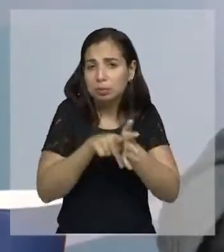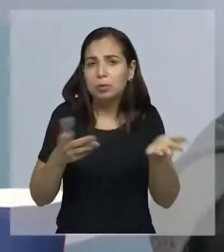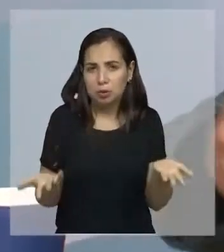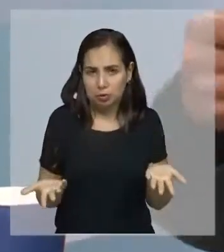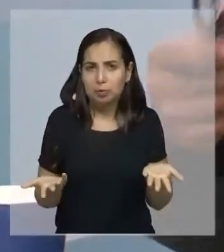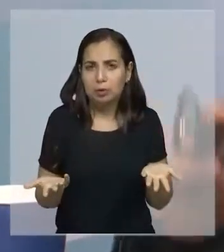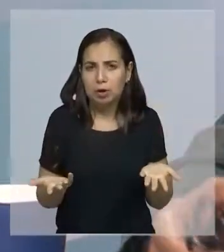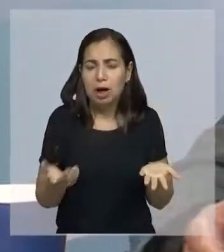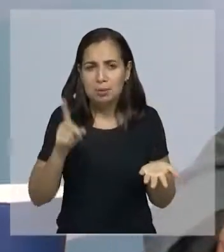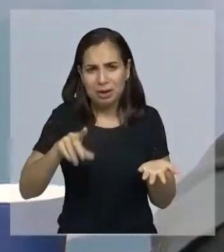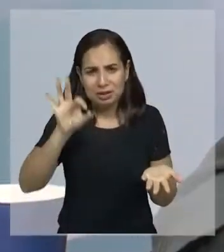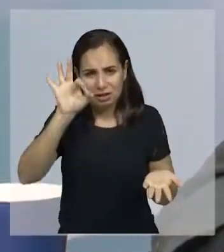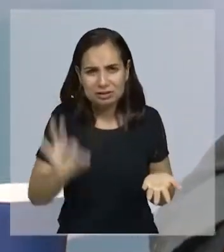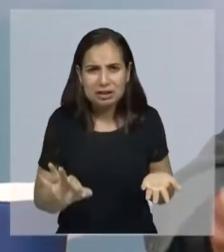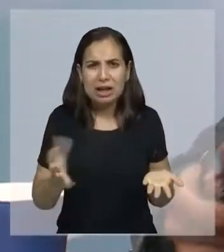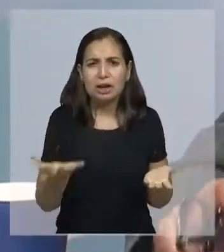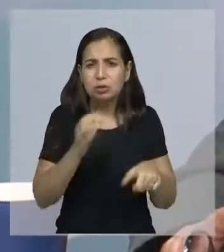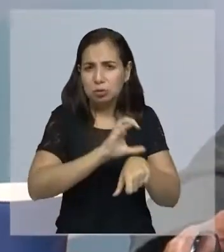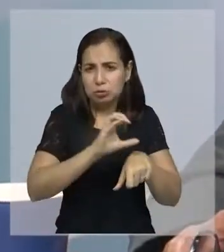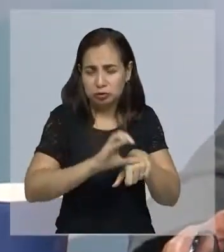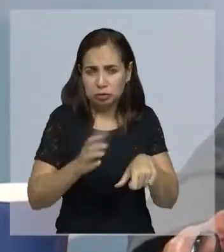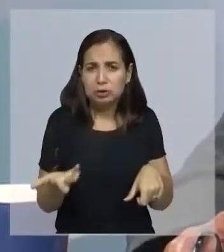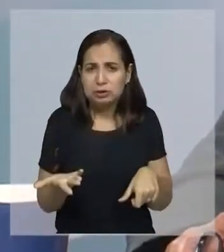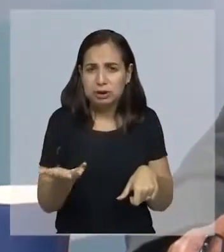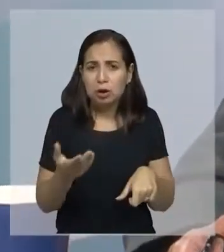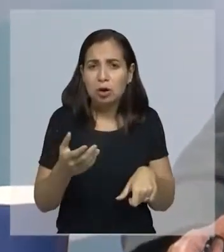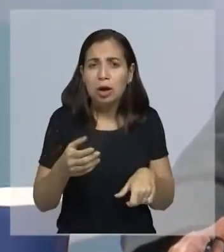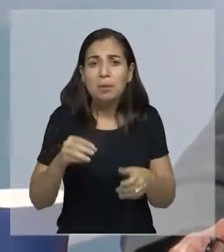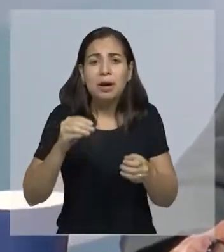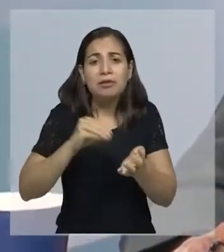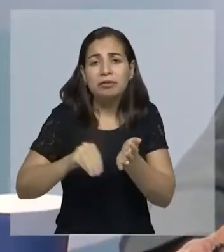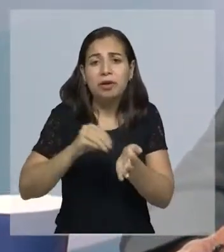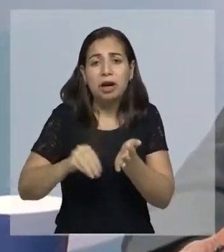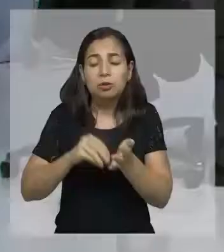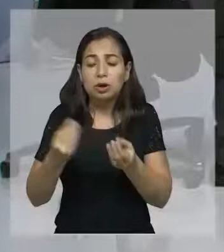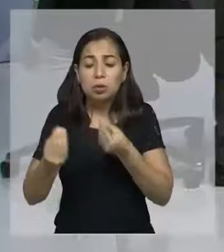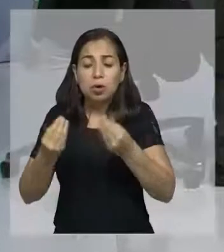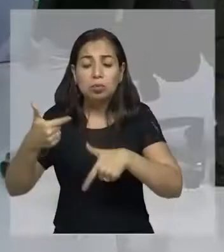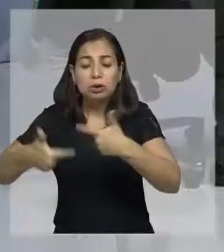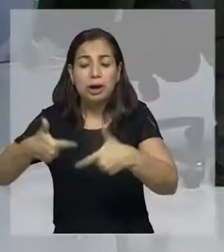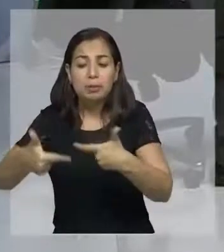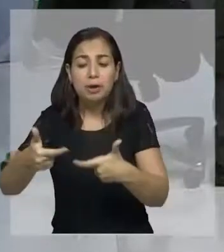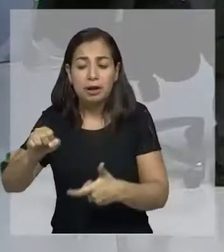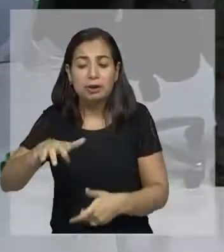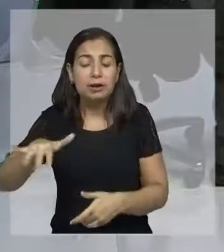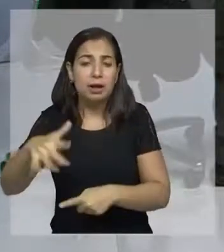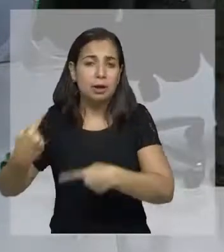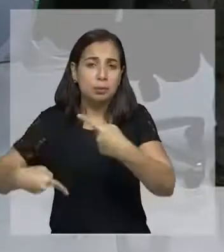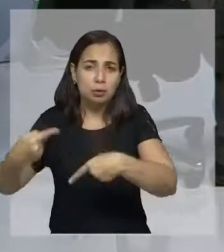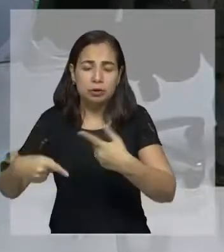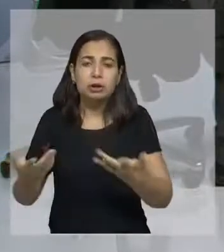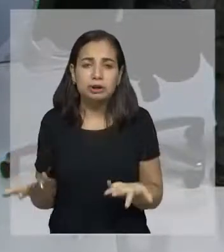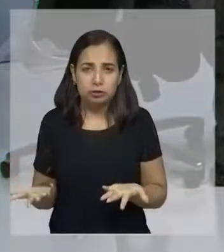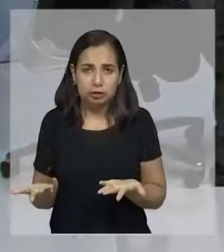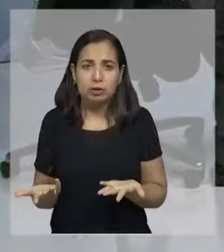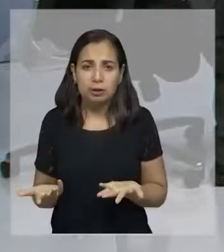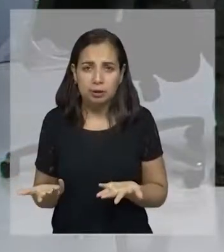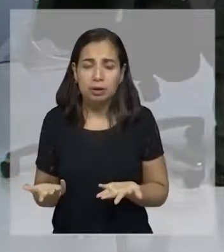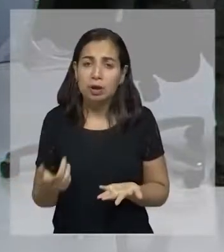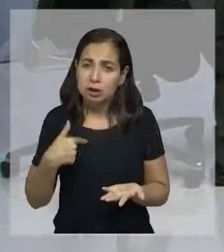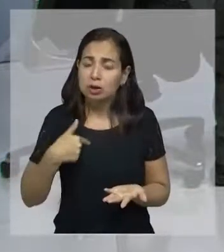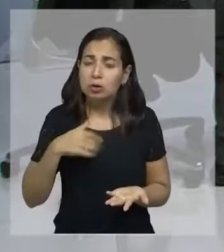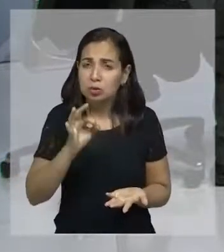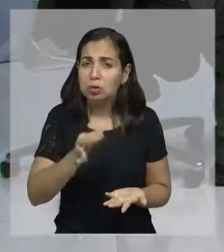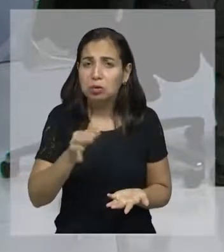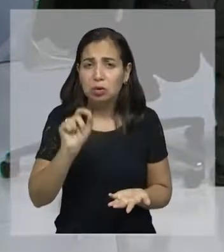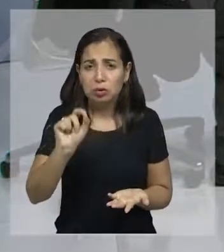acerto de uma Constituição com prática política, é bem mais amplo, né? Eu concordo com você do simbolismo, né? Quer